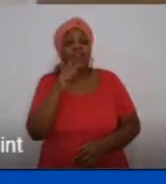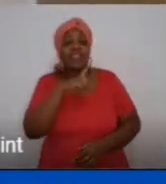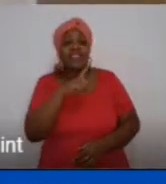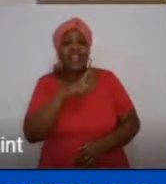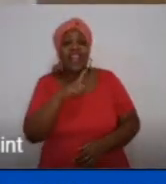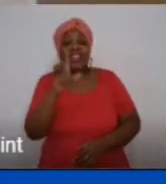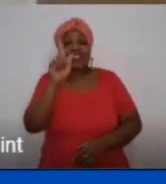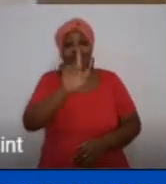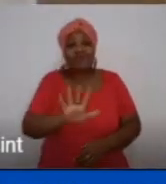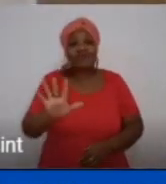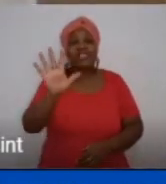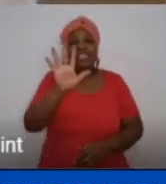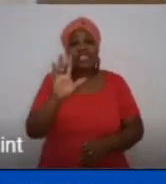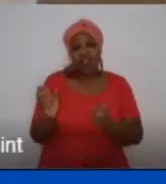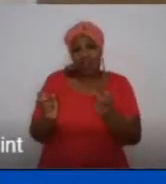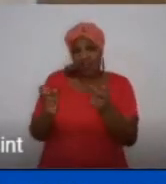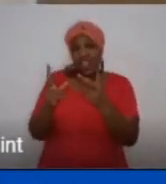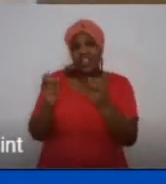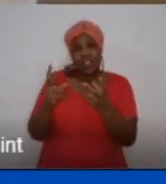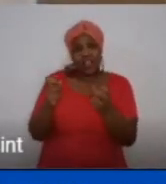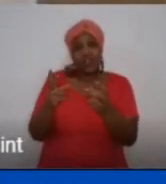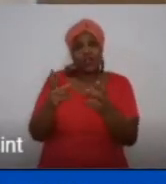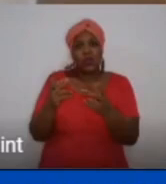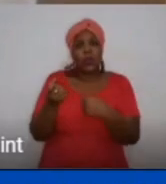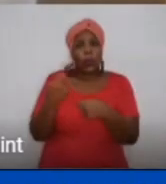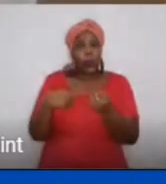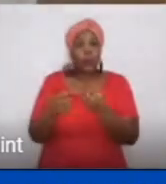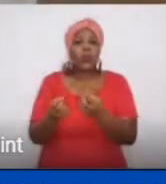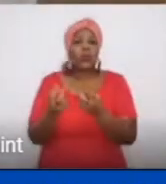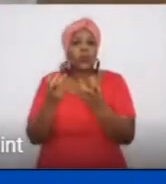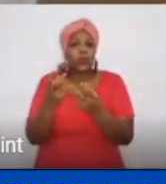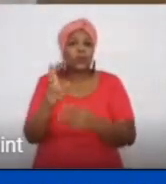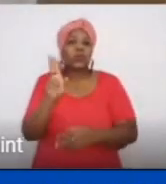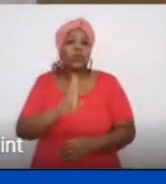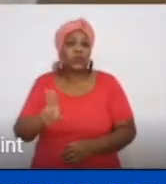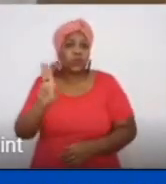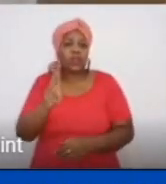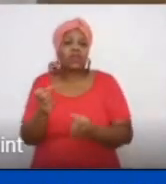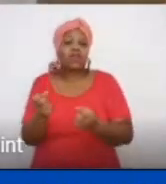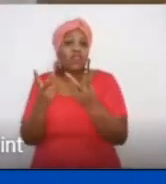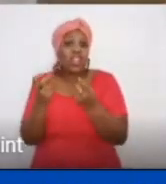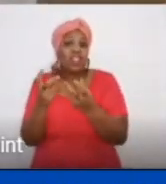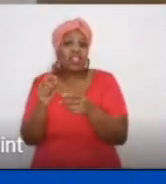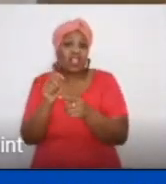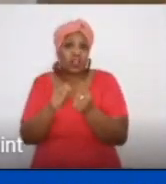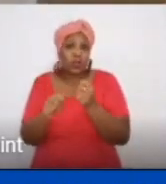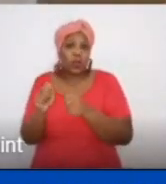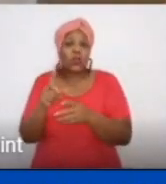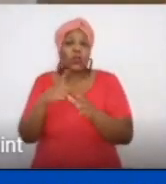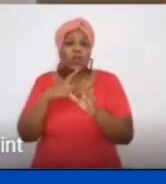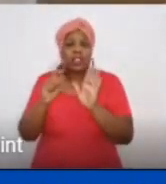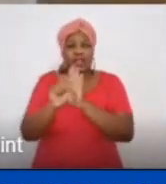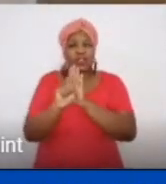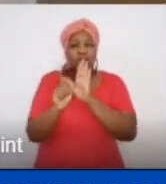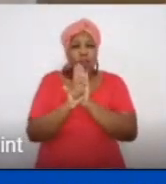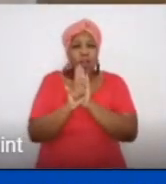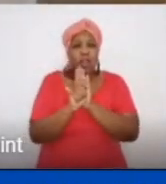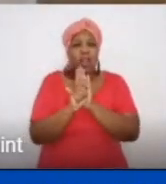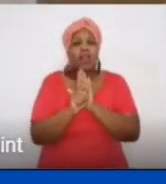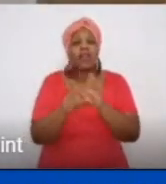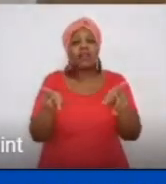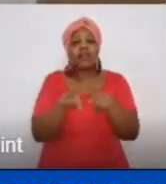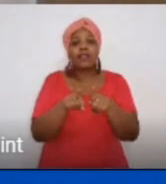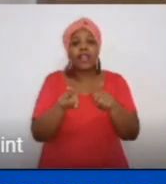estão na venda, né? Ou seja, no comércio dessas drogas ilícitas. E essas mulheres, elas são